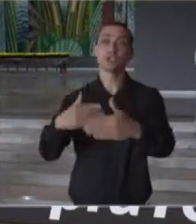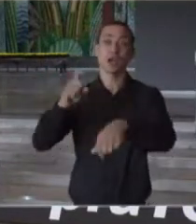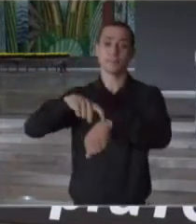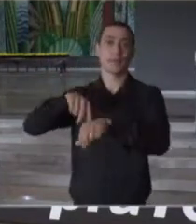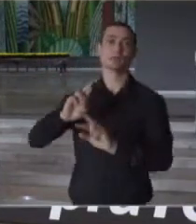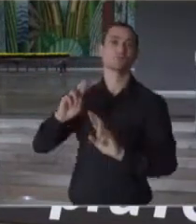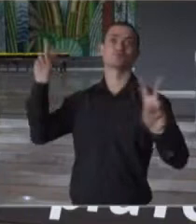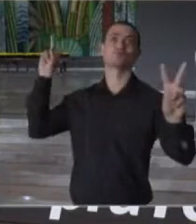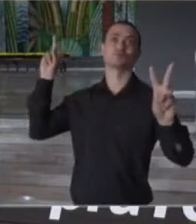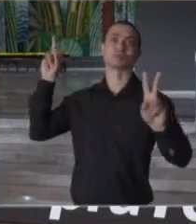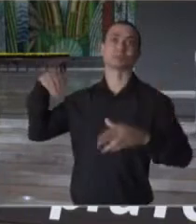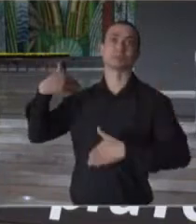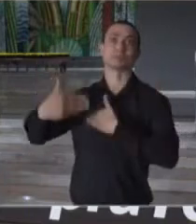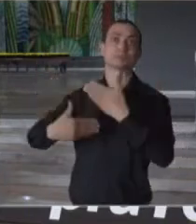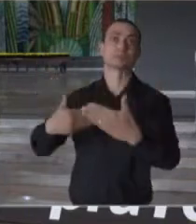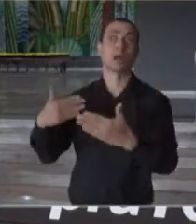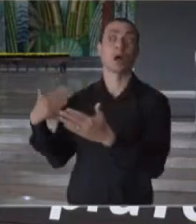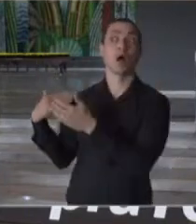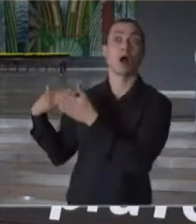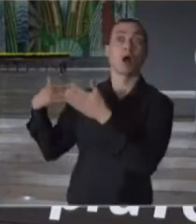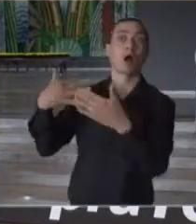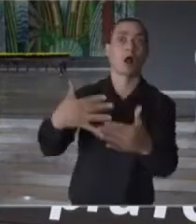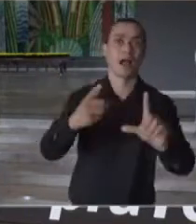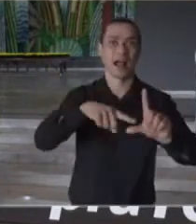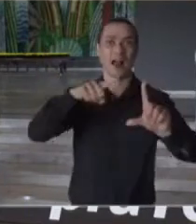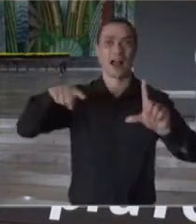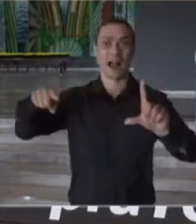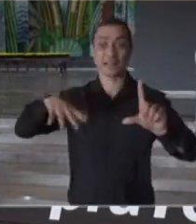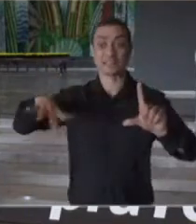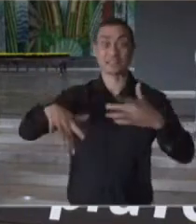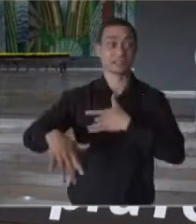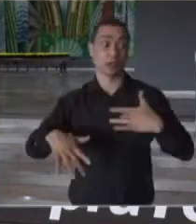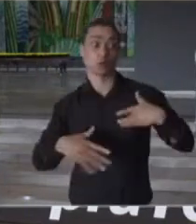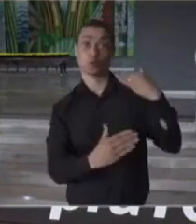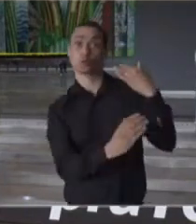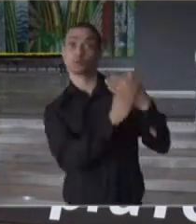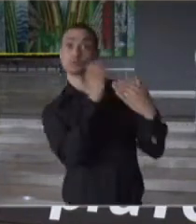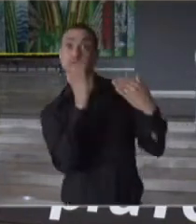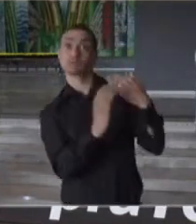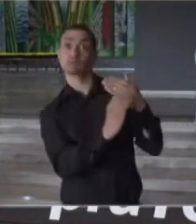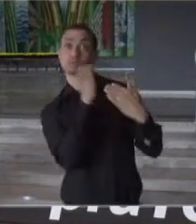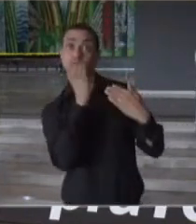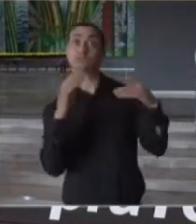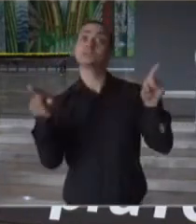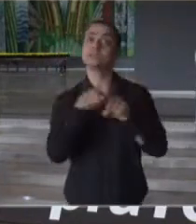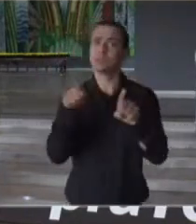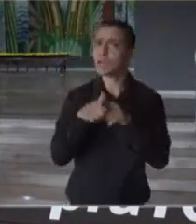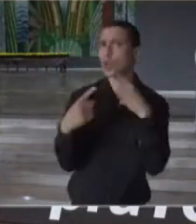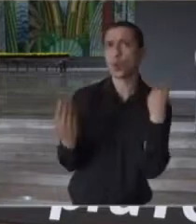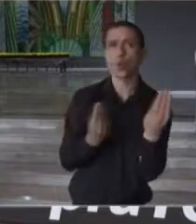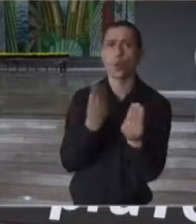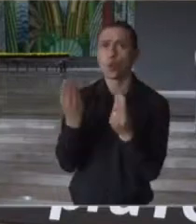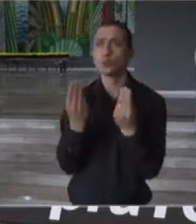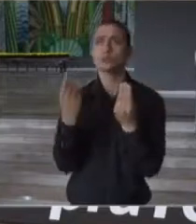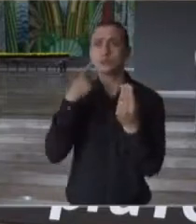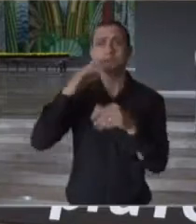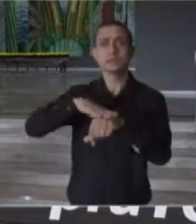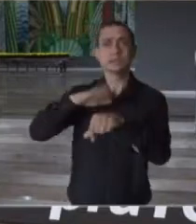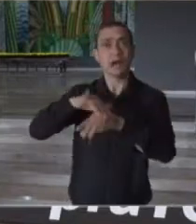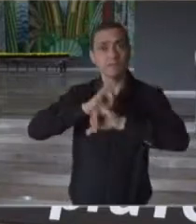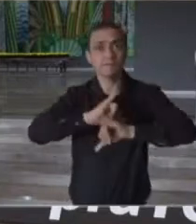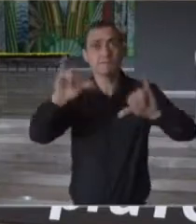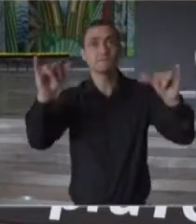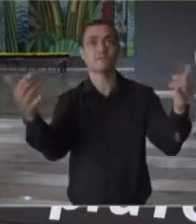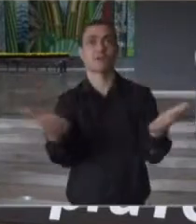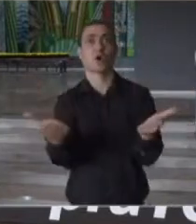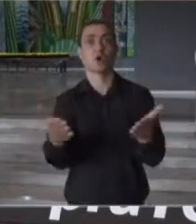momentos, acompanhando os movimentos, sempre com a área da saúde, mas aprendendo até chegarmos ao ponto do que vamos falar, do